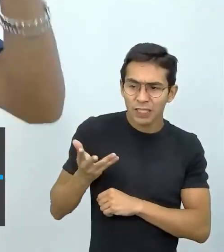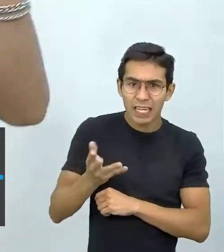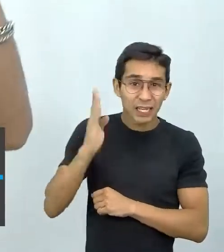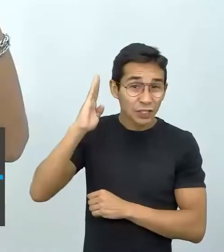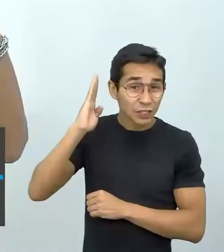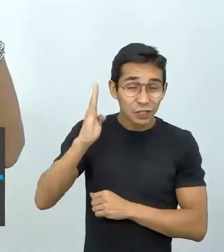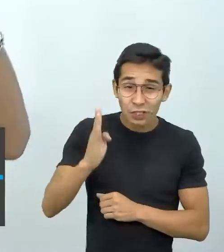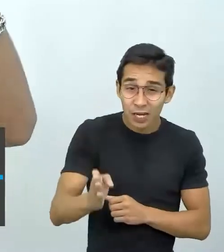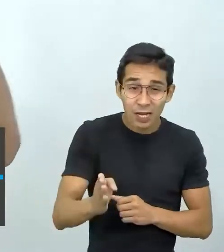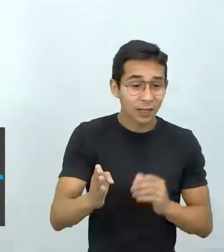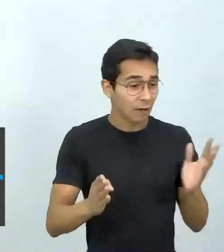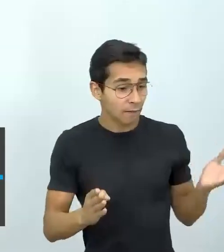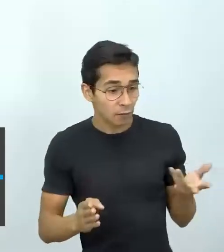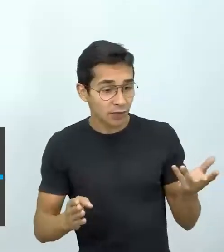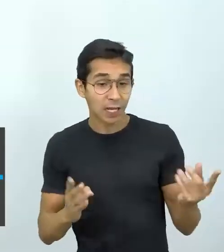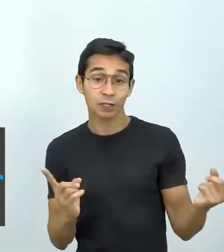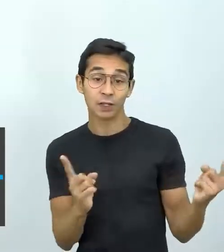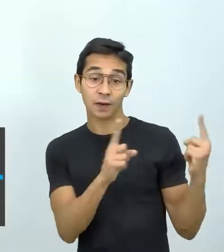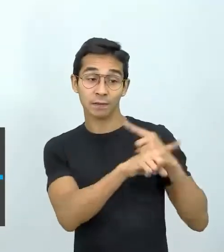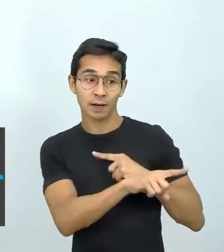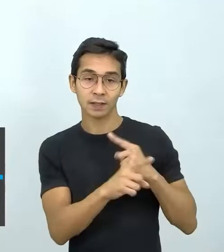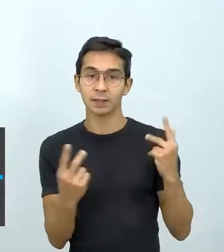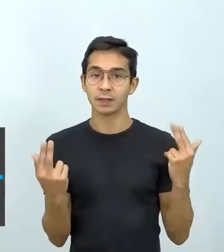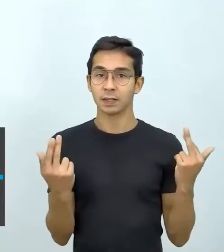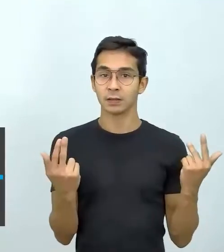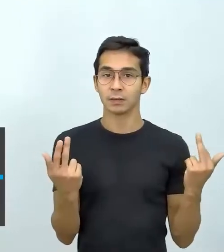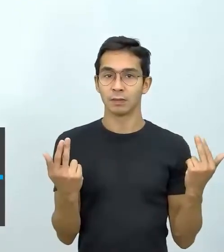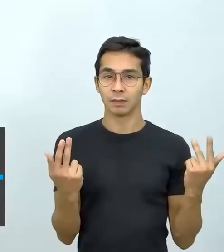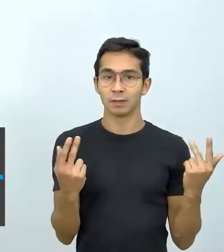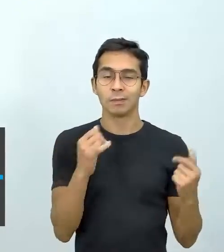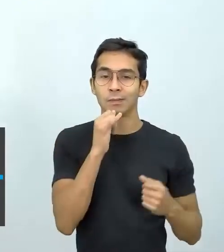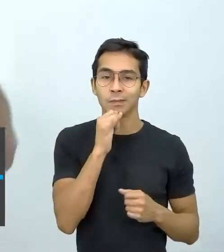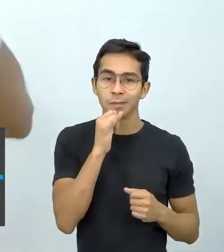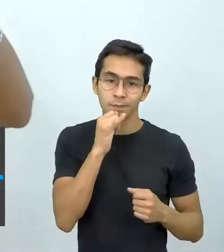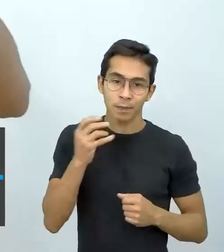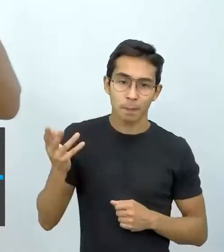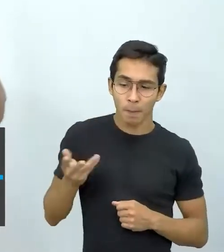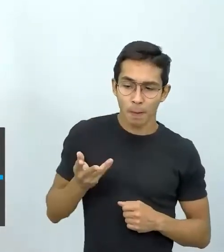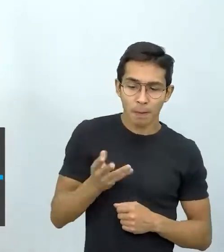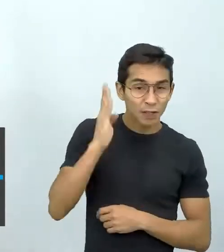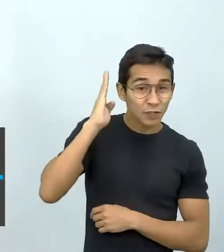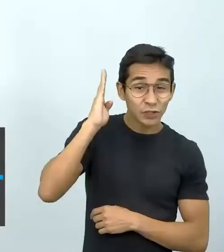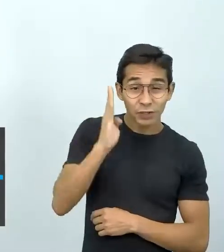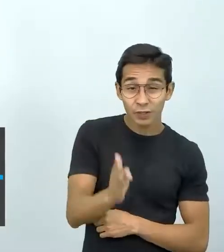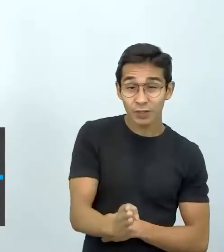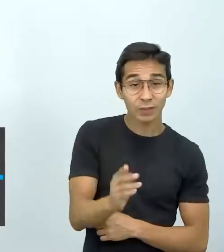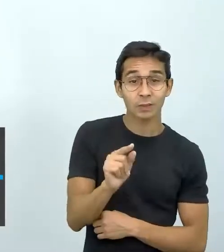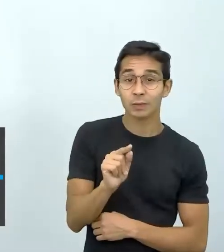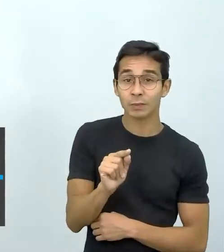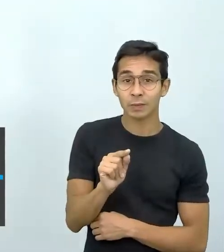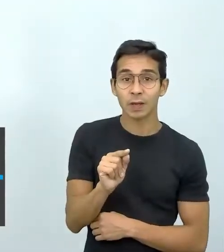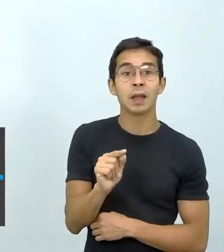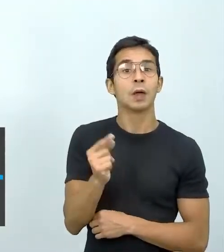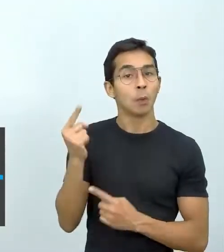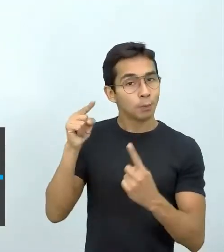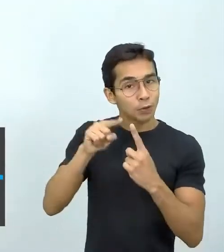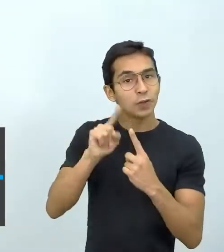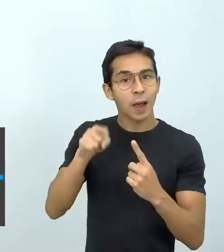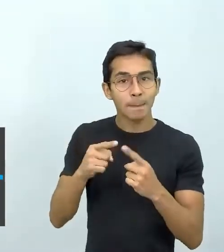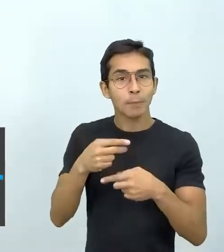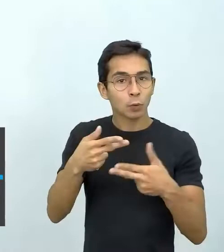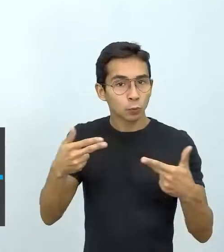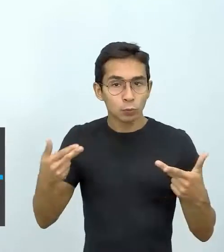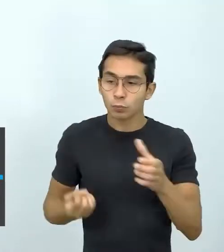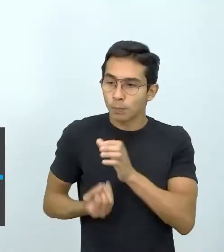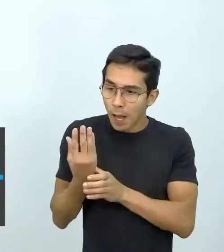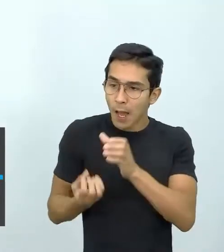seja, reação direta será o momento em que eu tenho o objetivo de produzir produtos. Isso é uma coisa do interesse